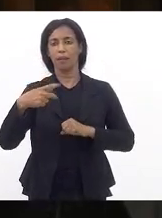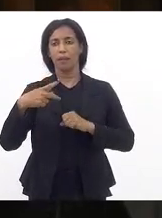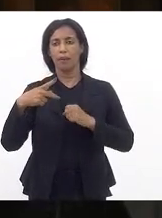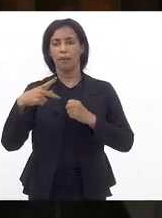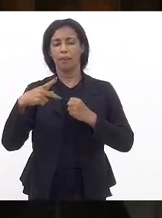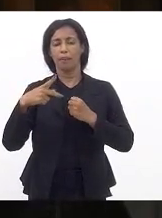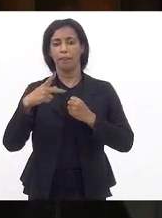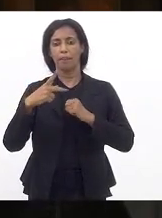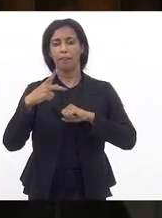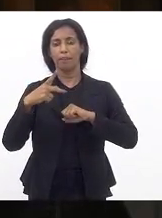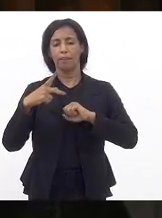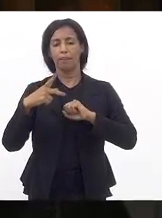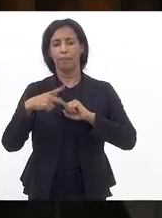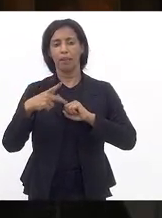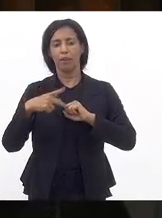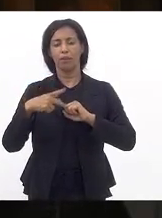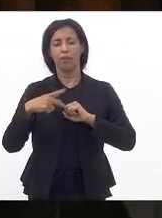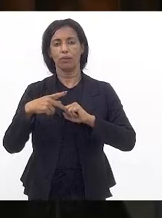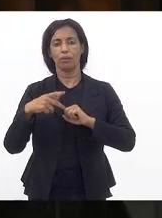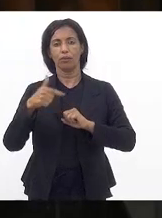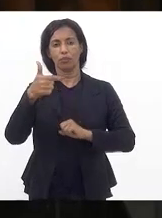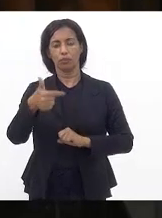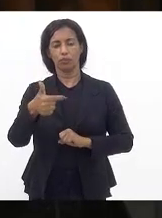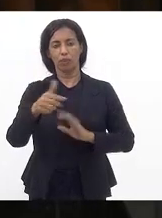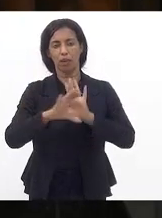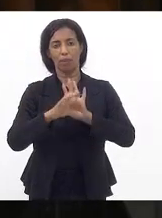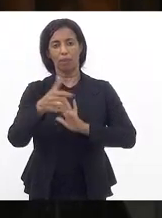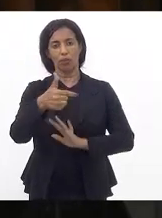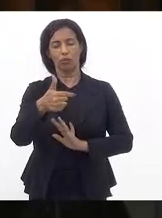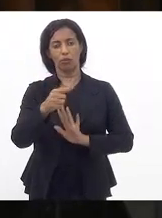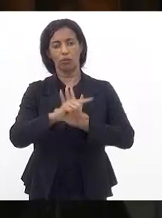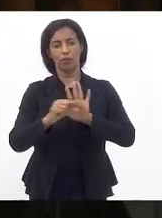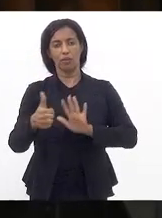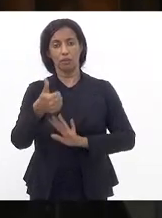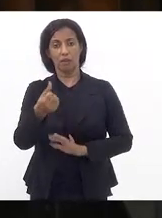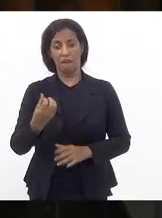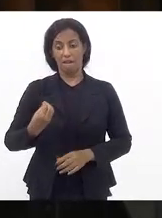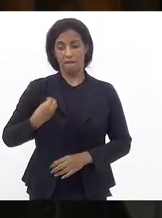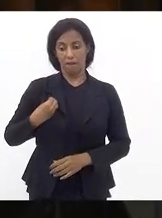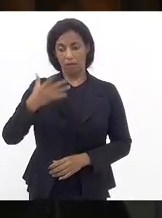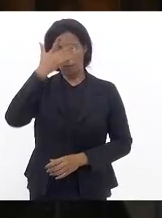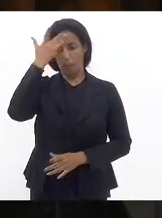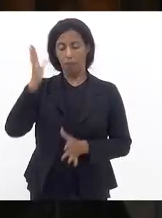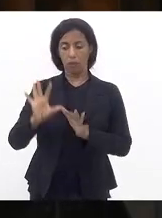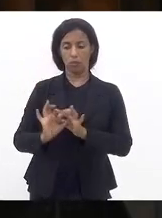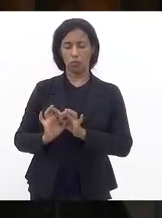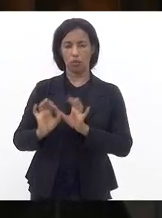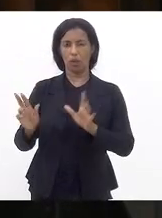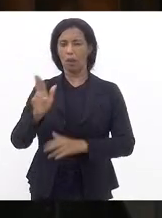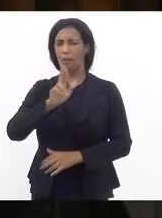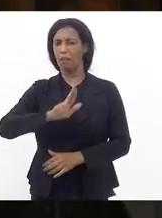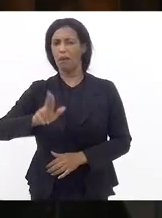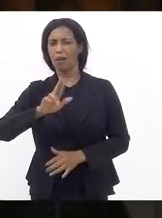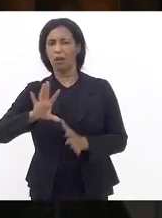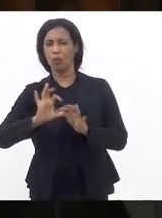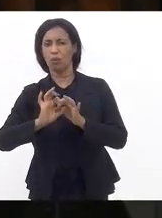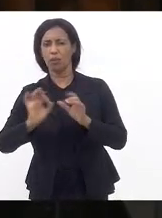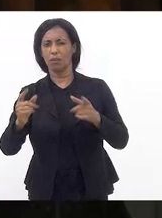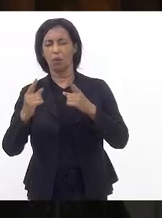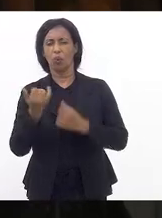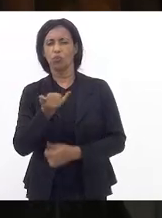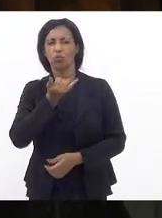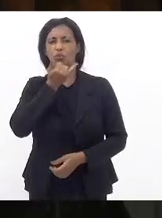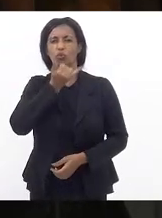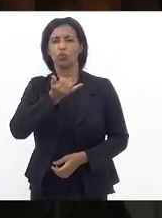Capítulo 2 Versículo 16 vivam como pessoas Livres mas não usem a liberdade como